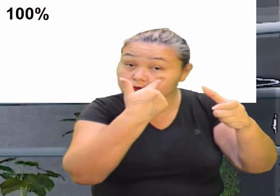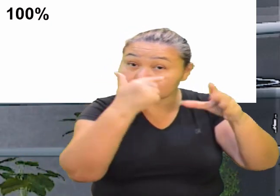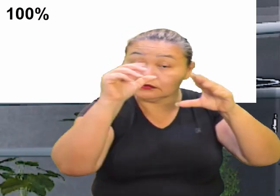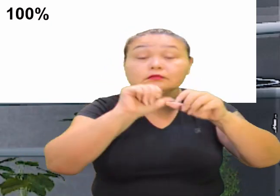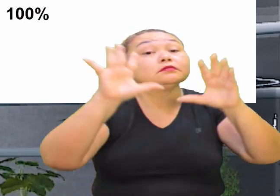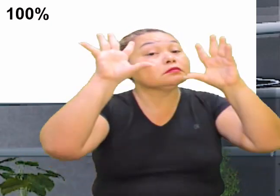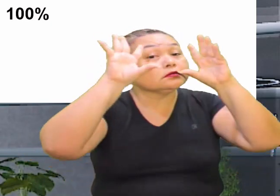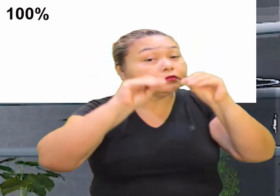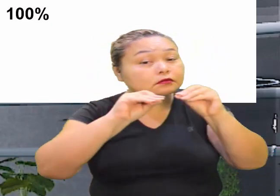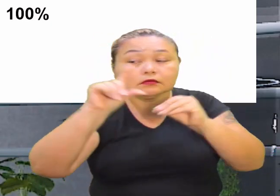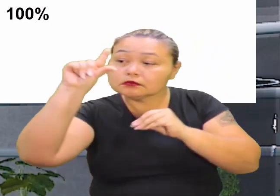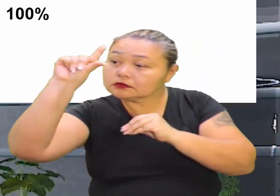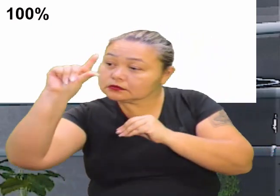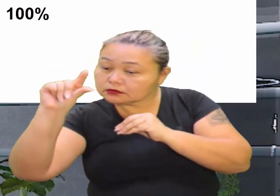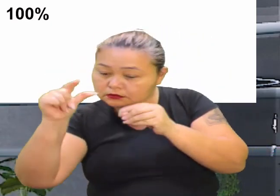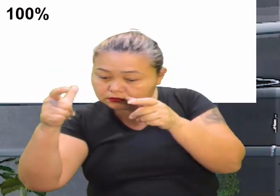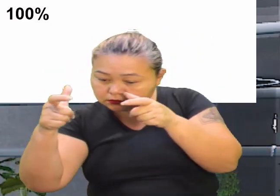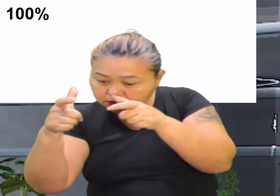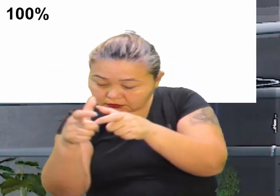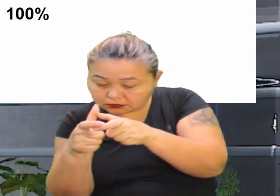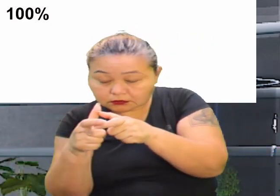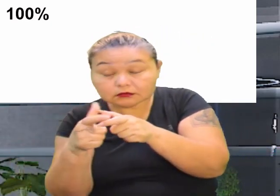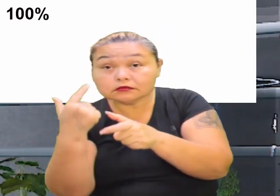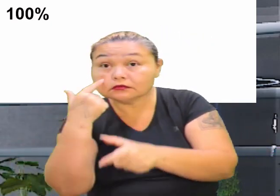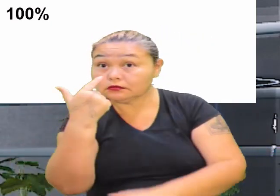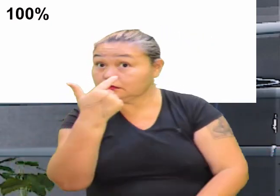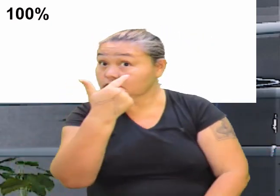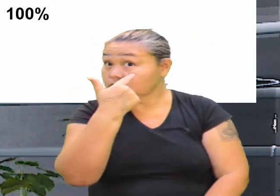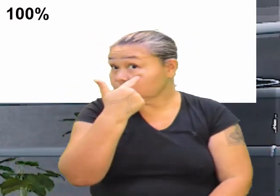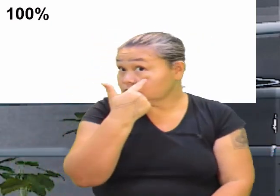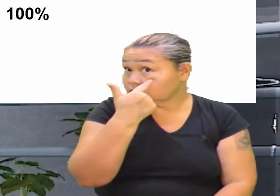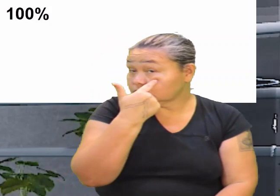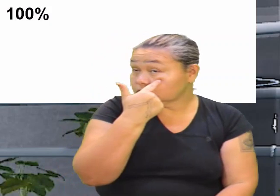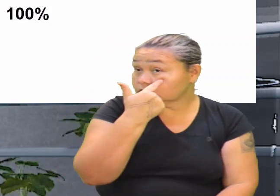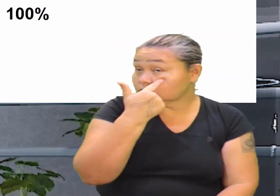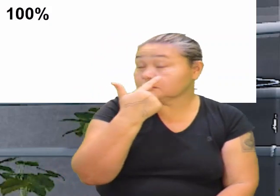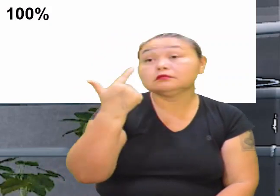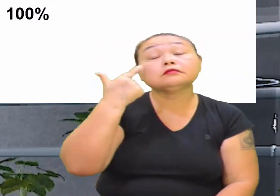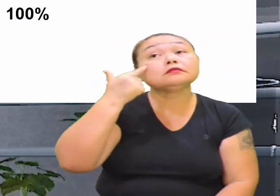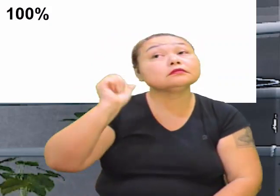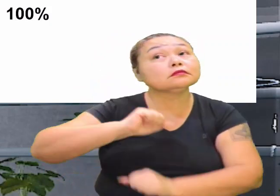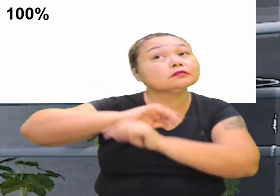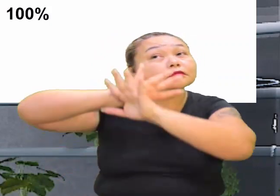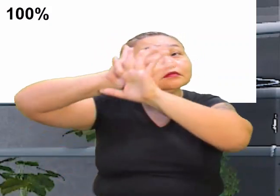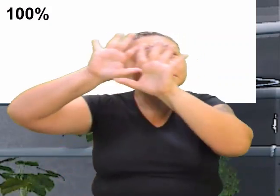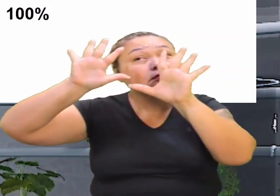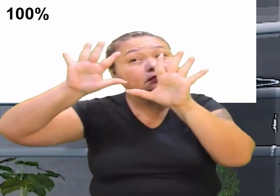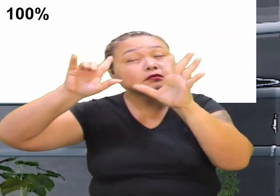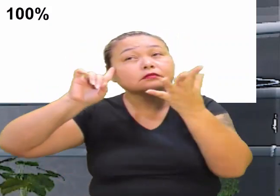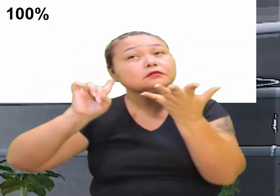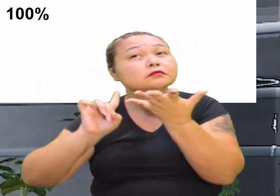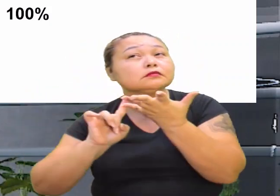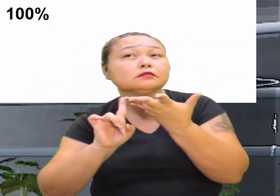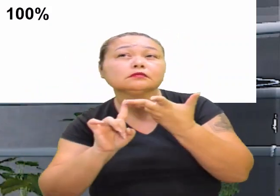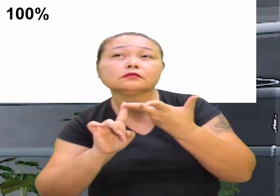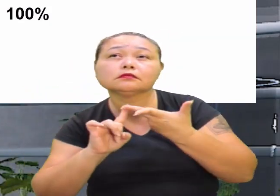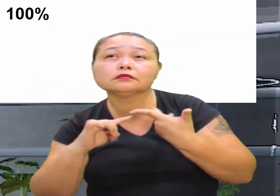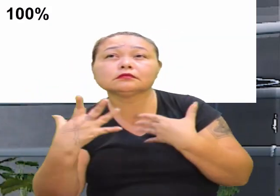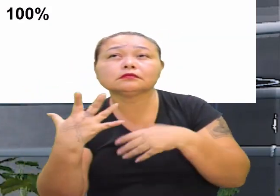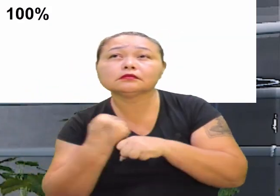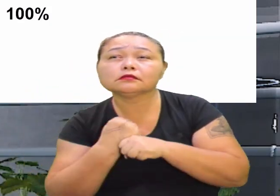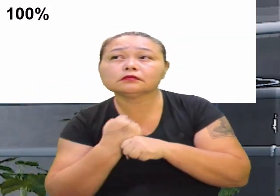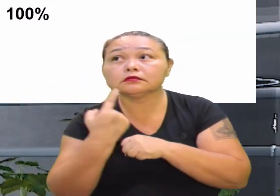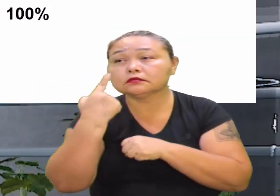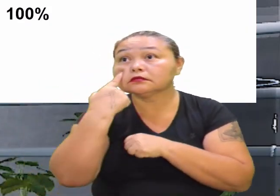uma menor de olho claro. Com isso, toda vez que eu faço esse cálculo e olho para a